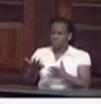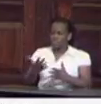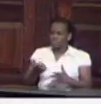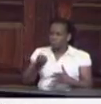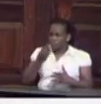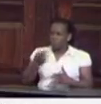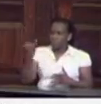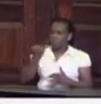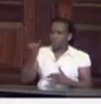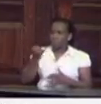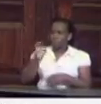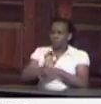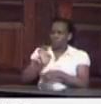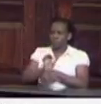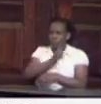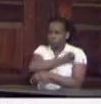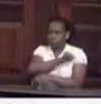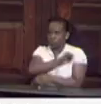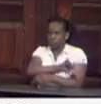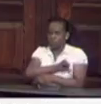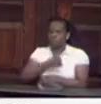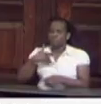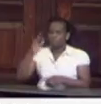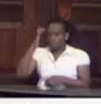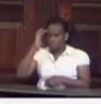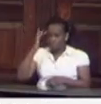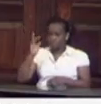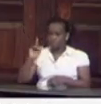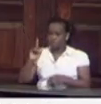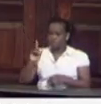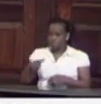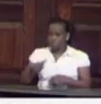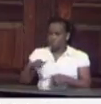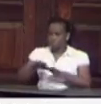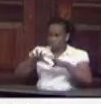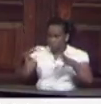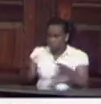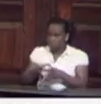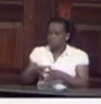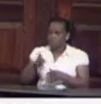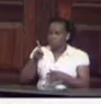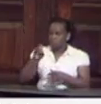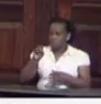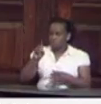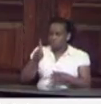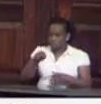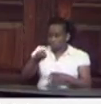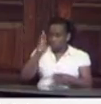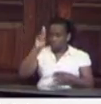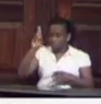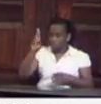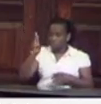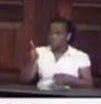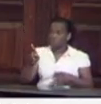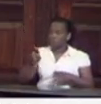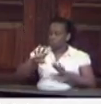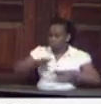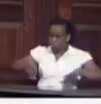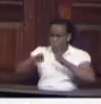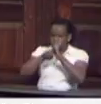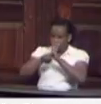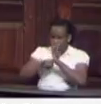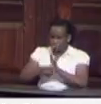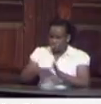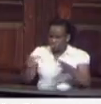e importante para o Estado do Rio de Janeiro. Acho que a condução da nossa bancada sob sua liderança, em toda essa análise